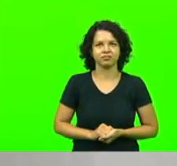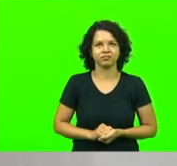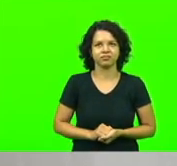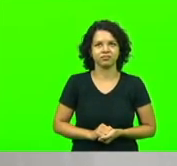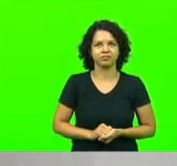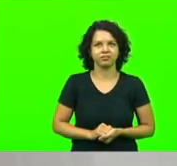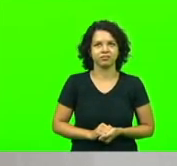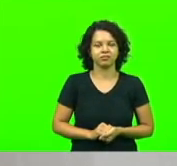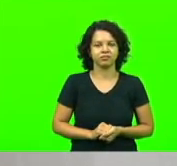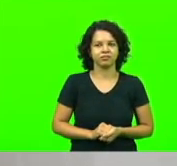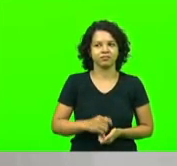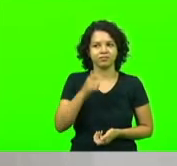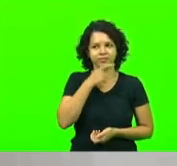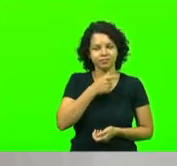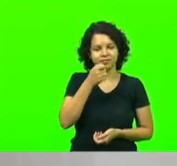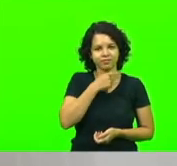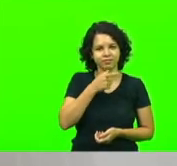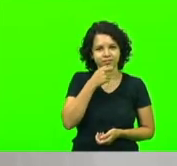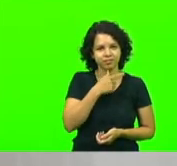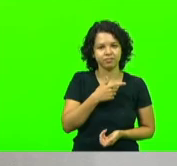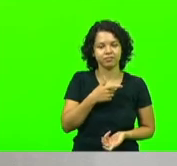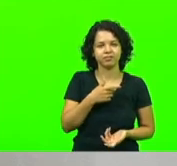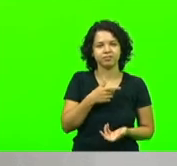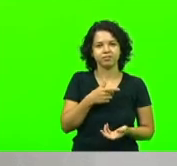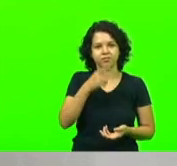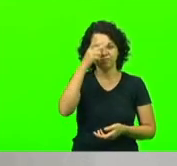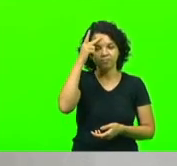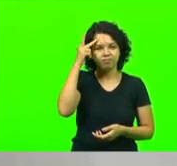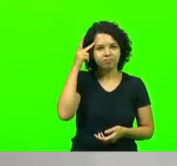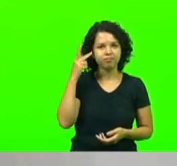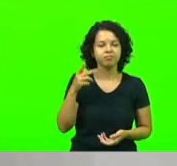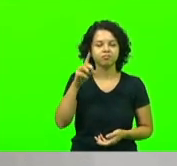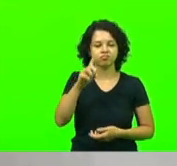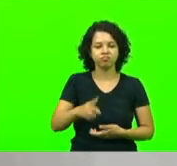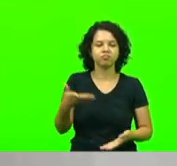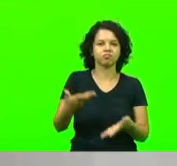Mas a piada começou a ficar sem graça quando as pessoas começaram a perder seus direitos.